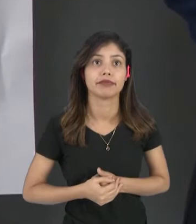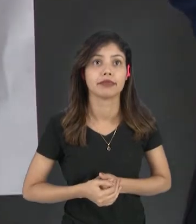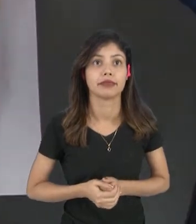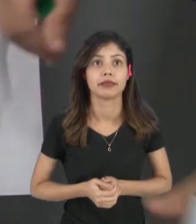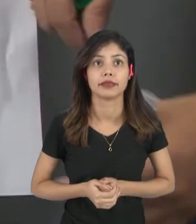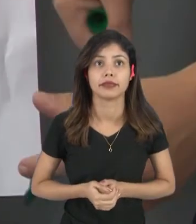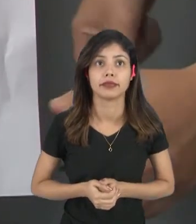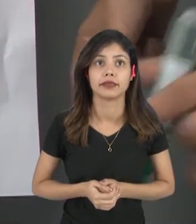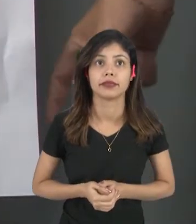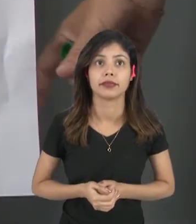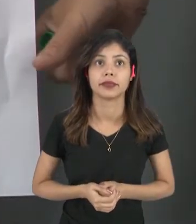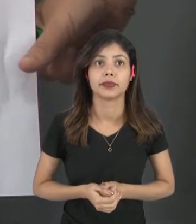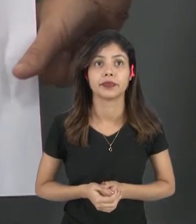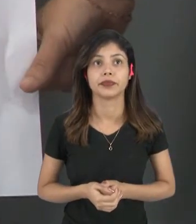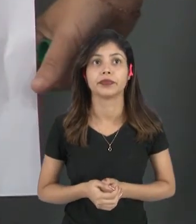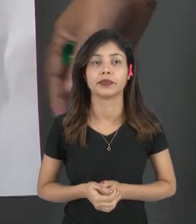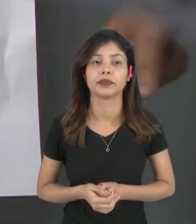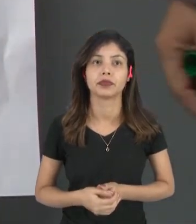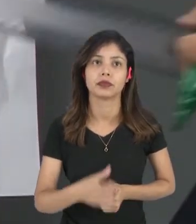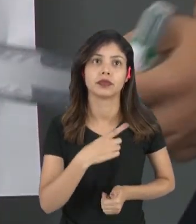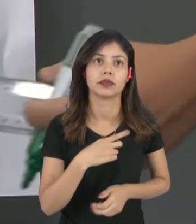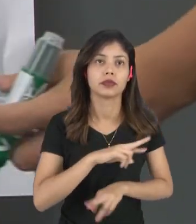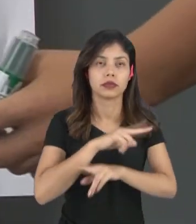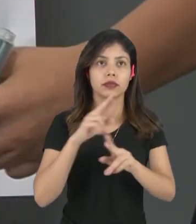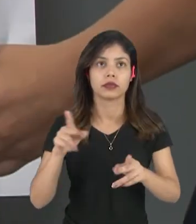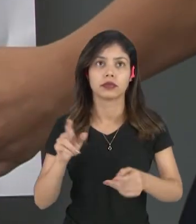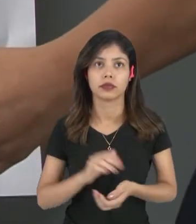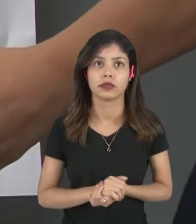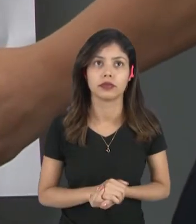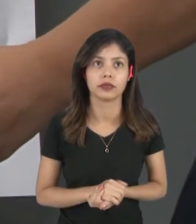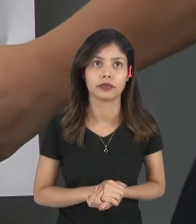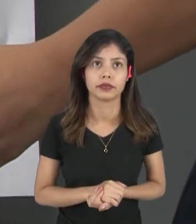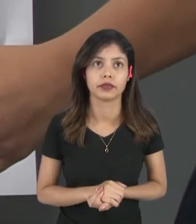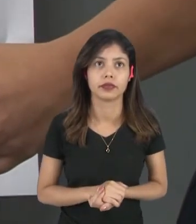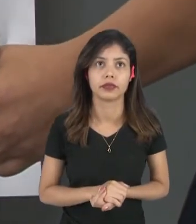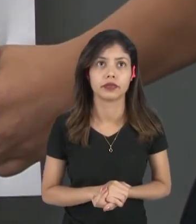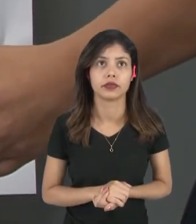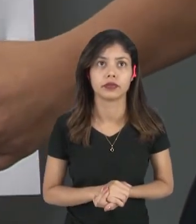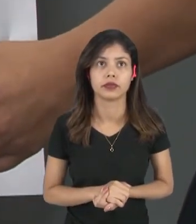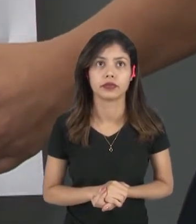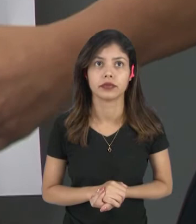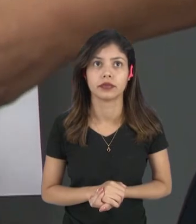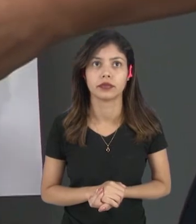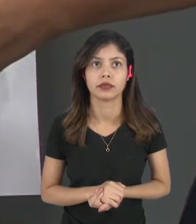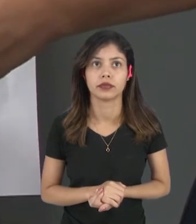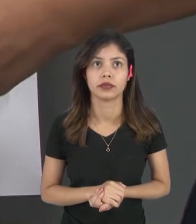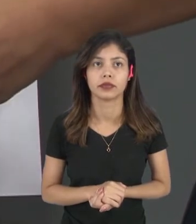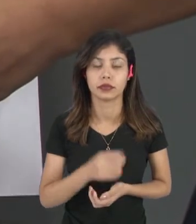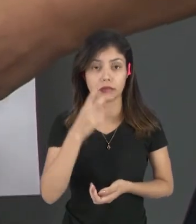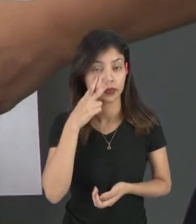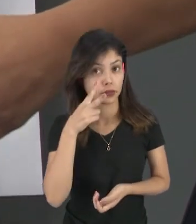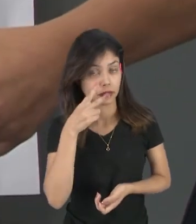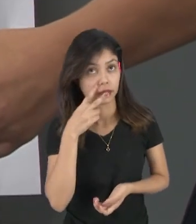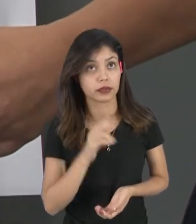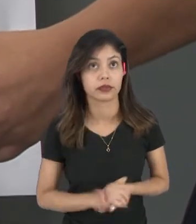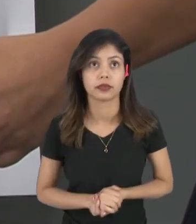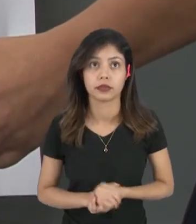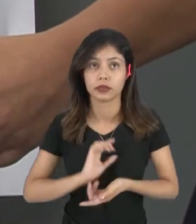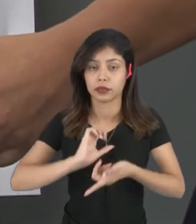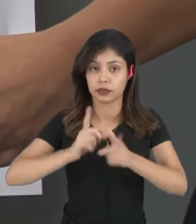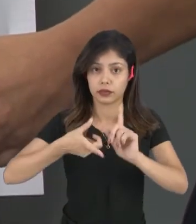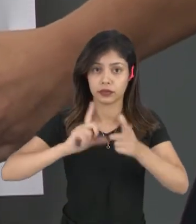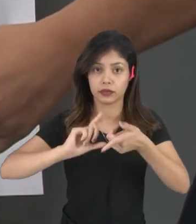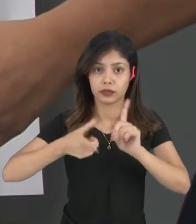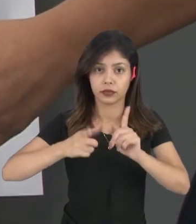as opções que nós temos, ó, a gente tem várias opções aí, a sequência correta, ó. Verdadeiro, falso, falso, a gente observa de acordo com o que a gente